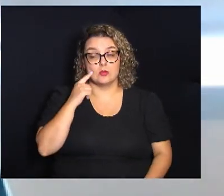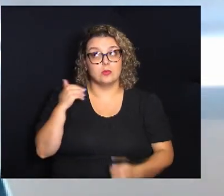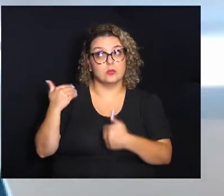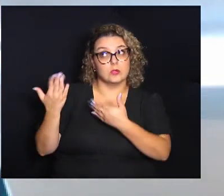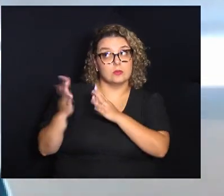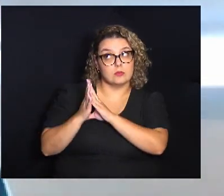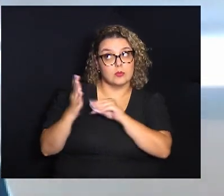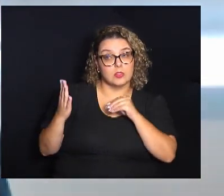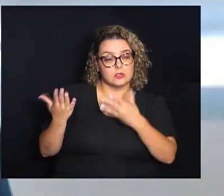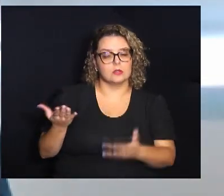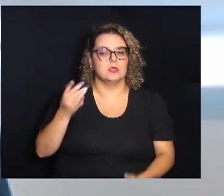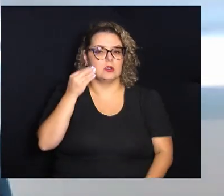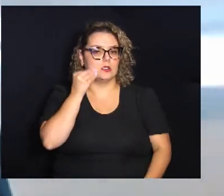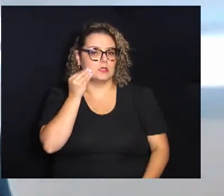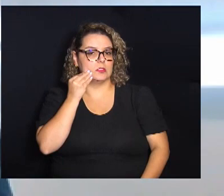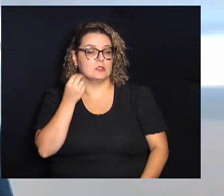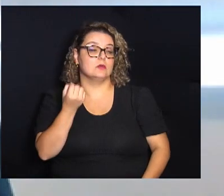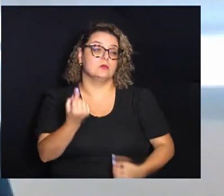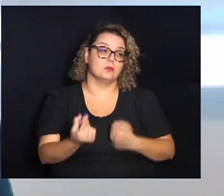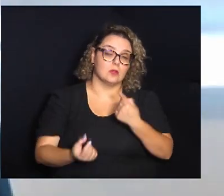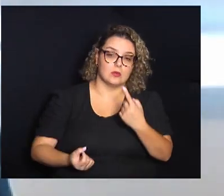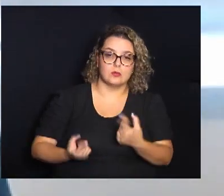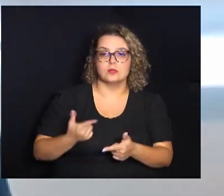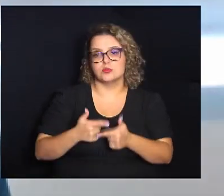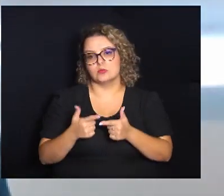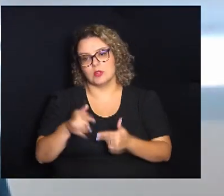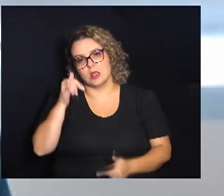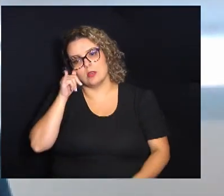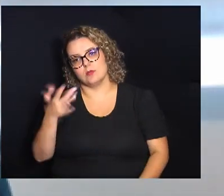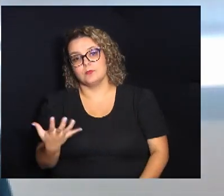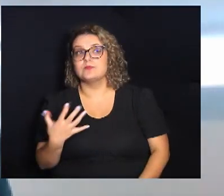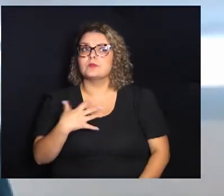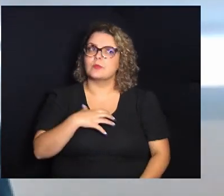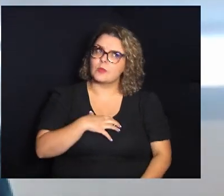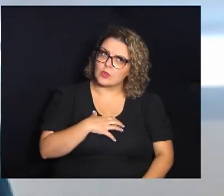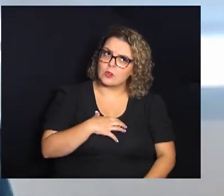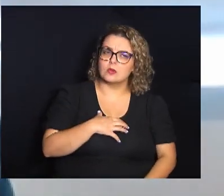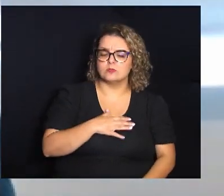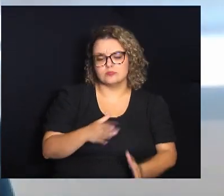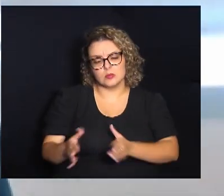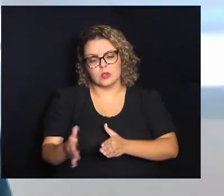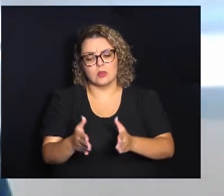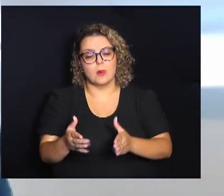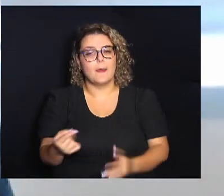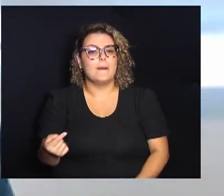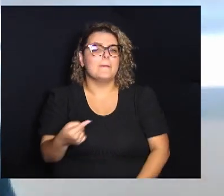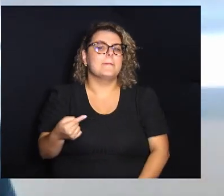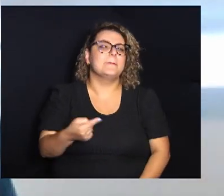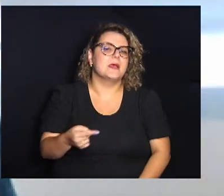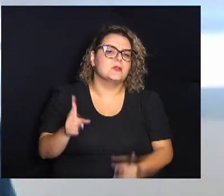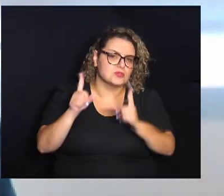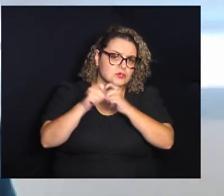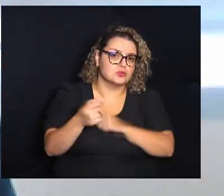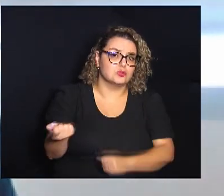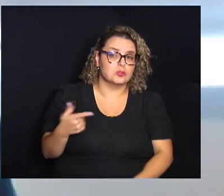já está tentando evitar algumas dores, então eu sinto que vai ser um caminho menos tortuoso do que já passaram.